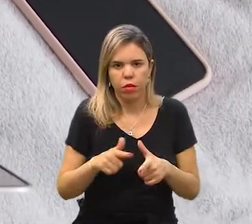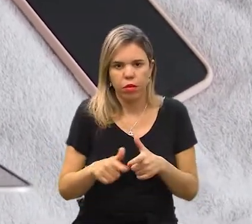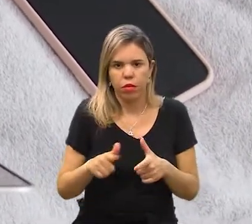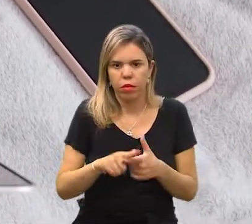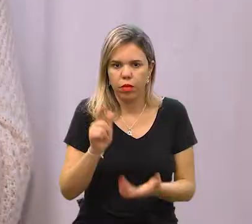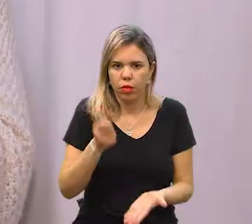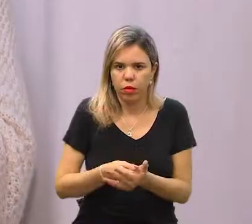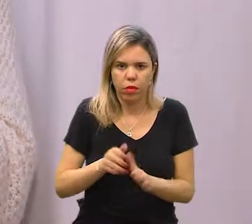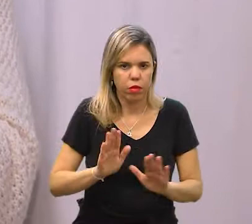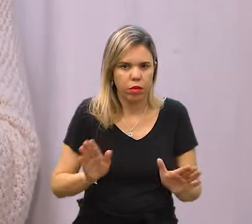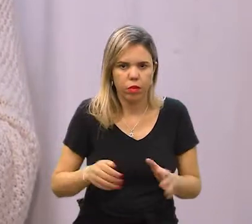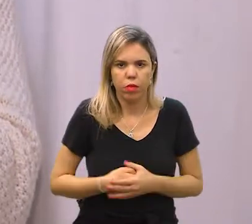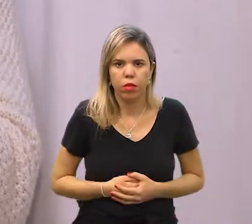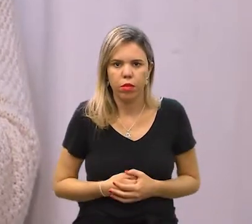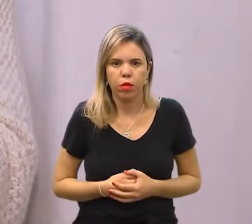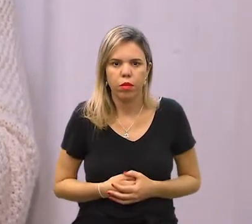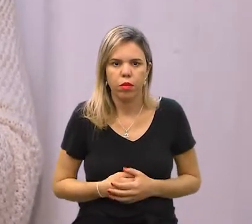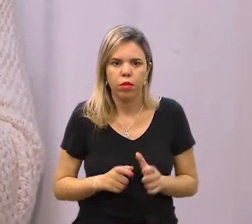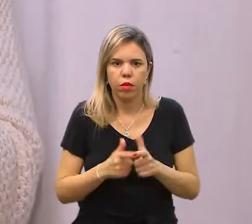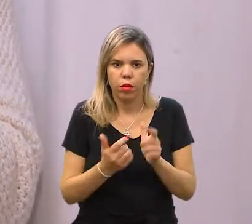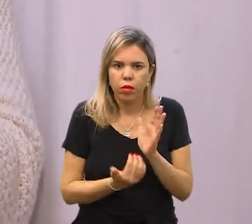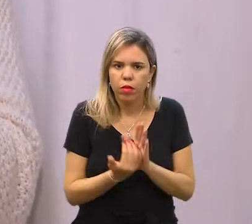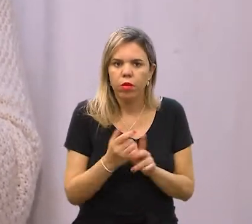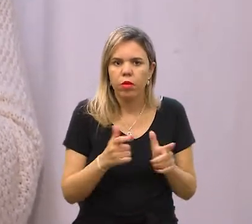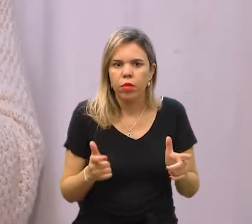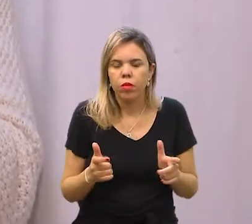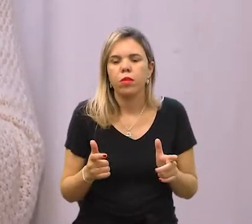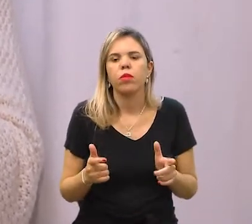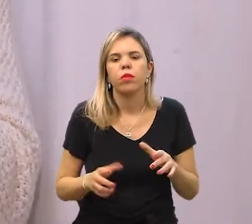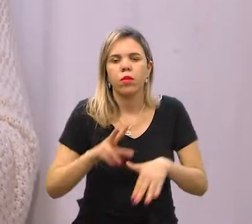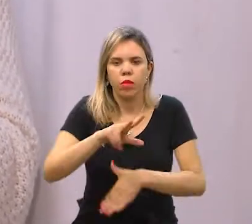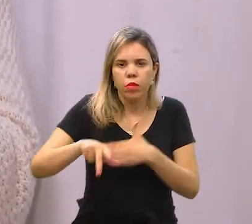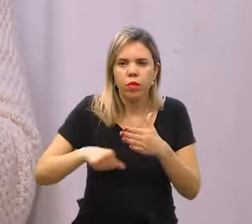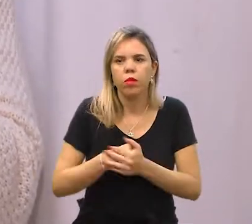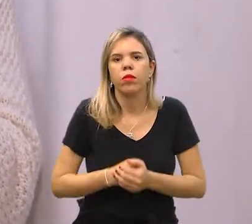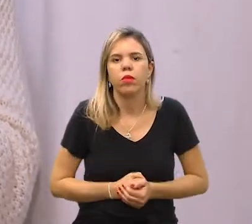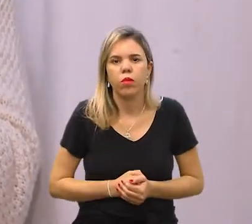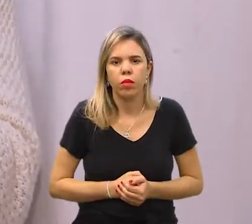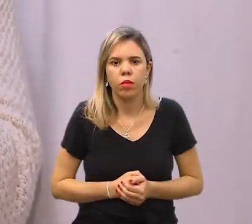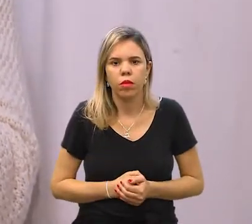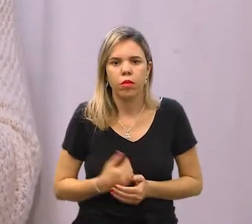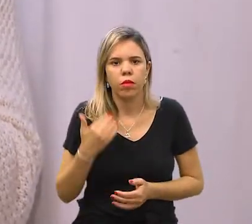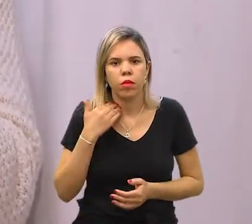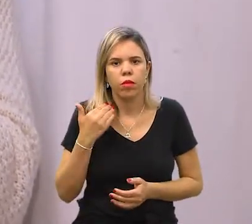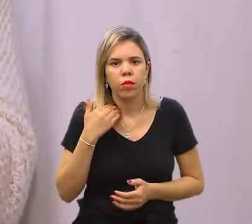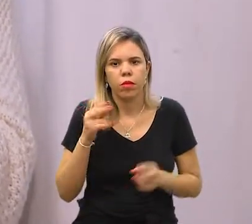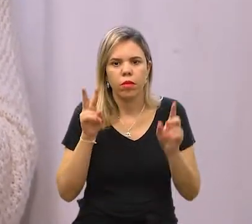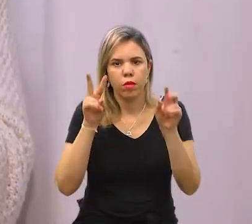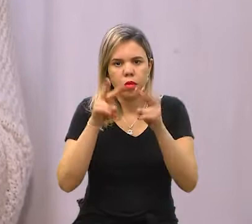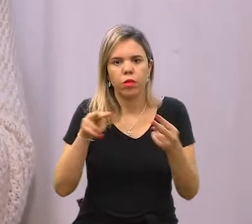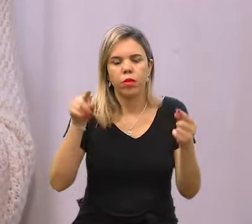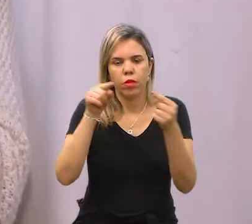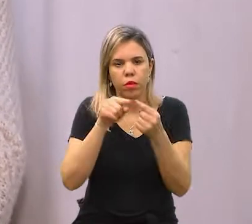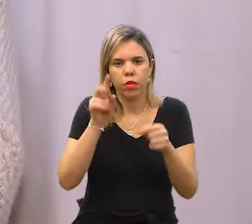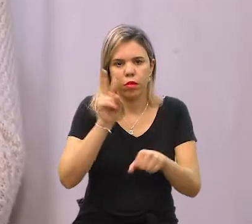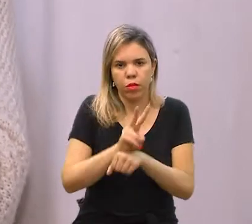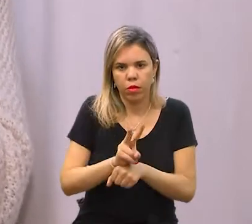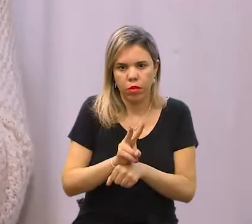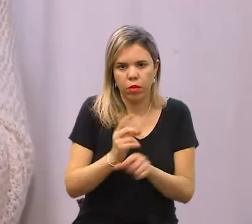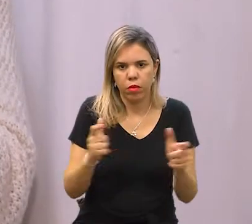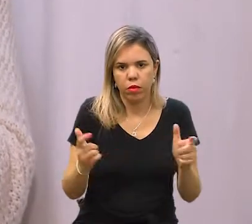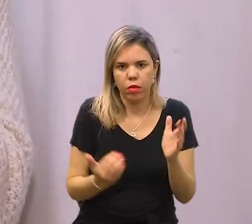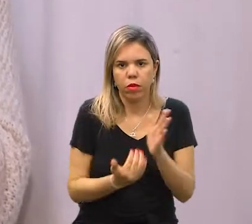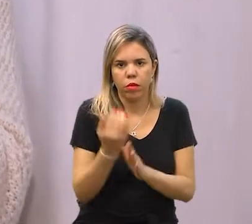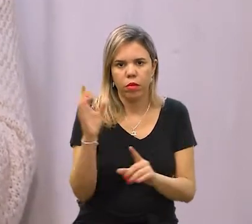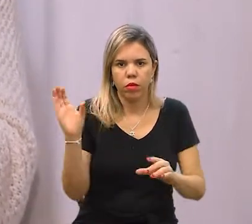aí do pagamento. Isso, com o aumento, né, dos golpes, os bancos visam proteger o